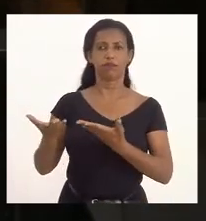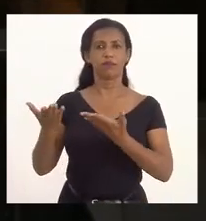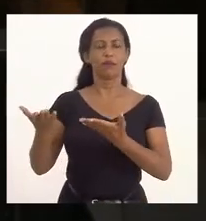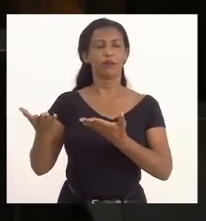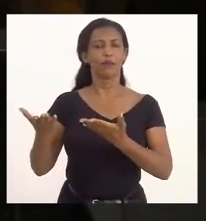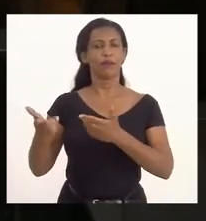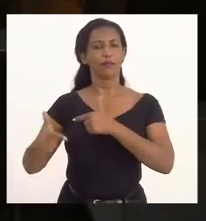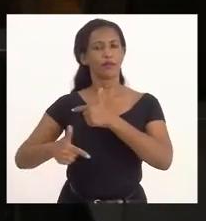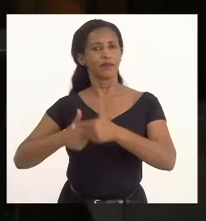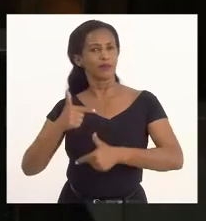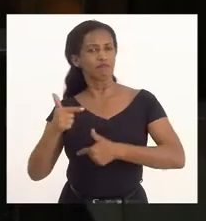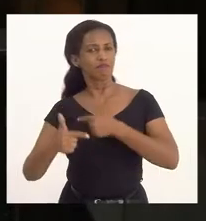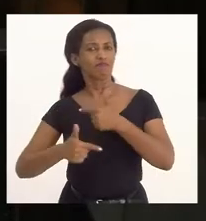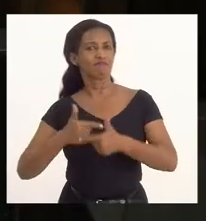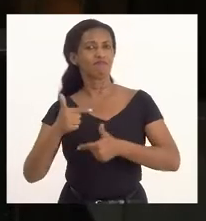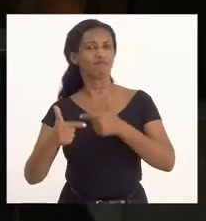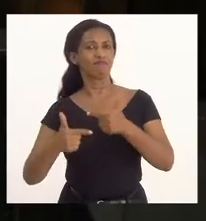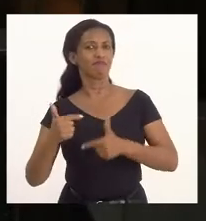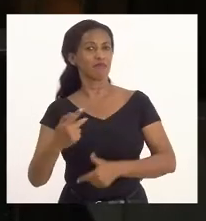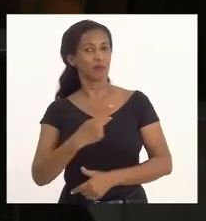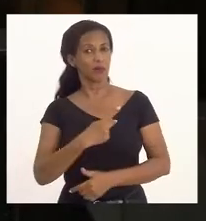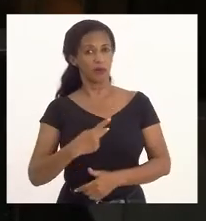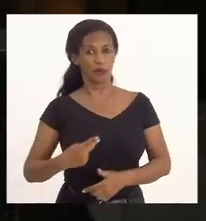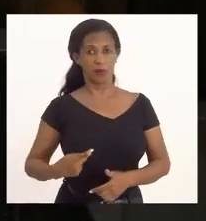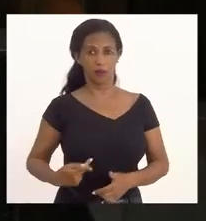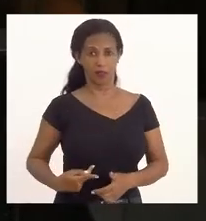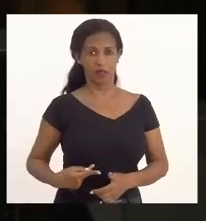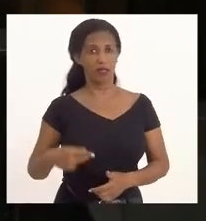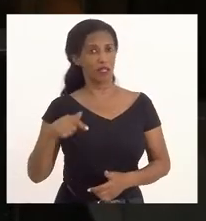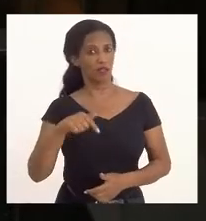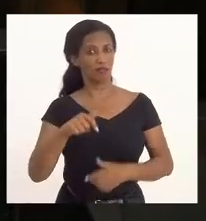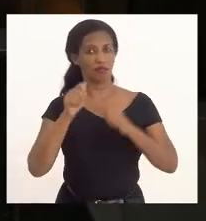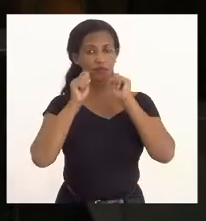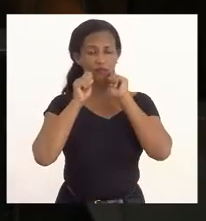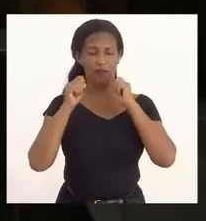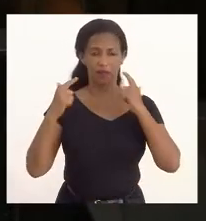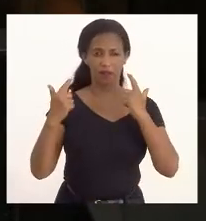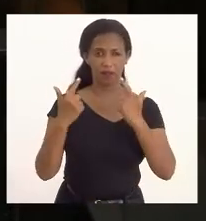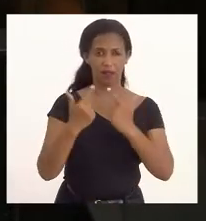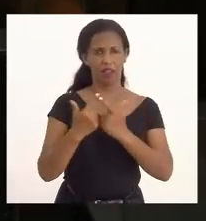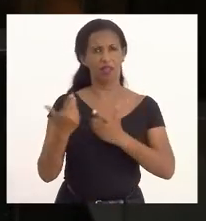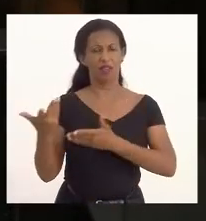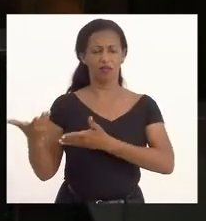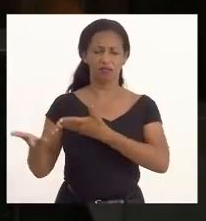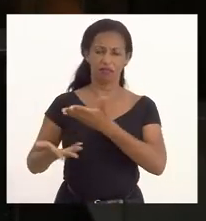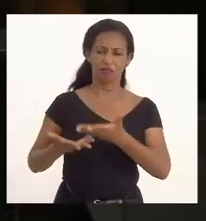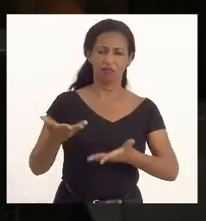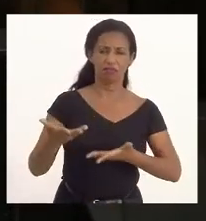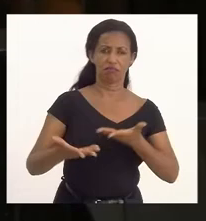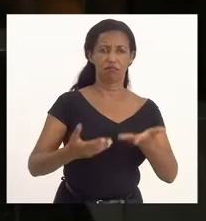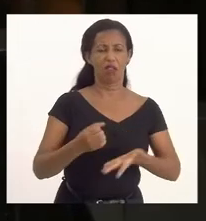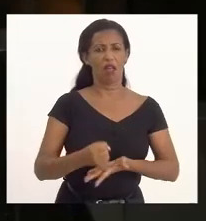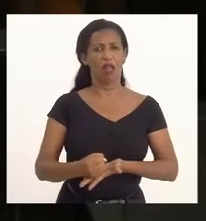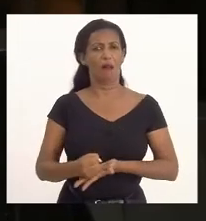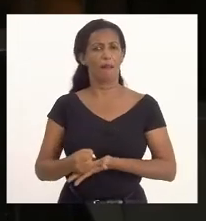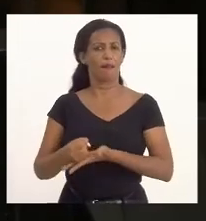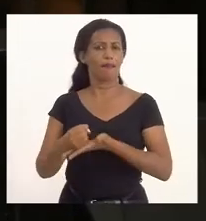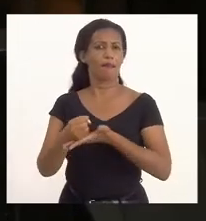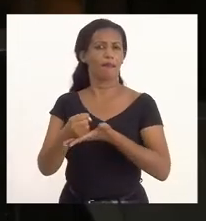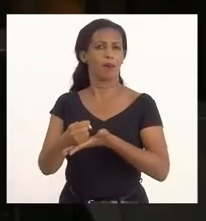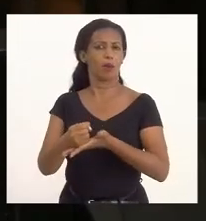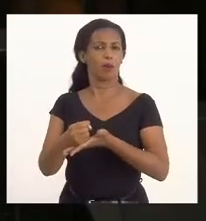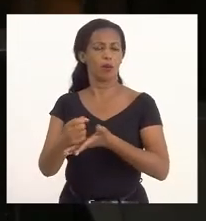serviços que o presidente vem prestando de apoio